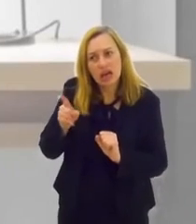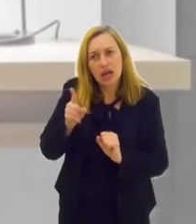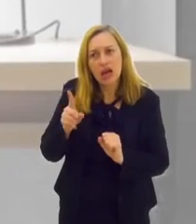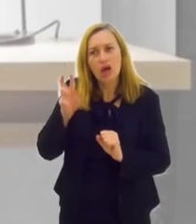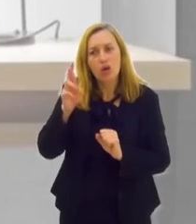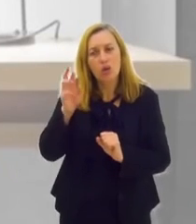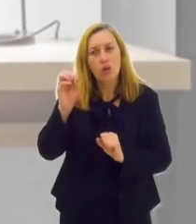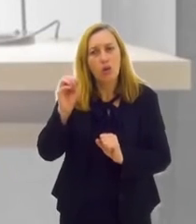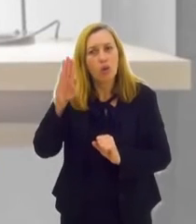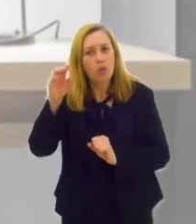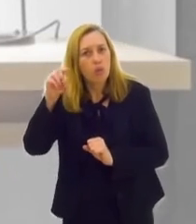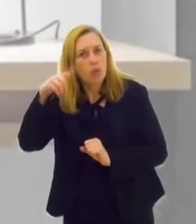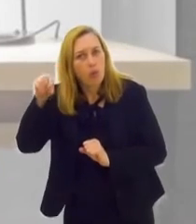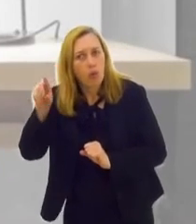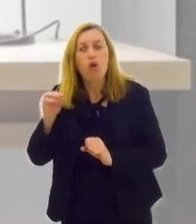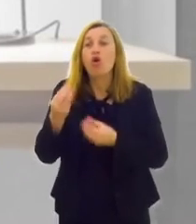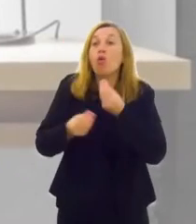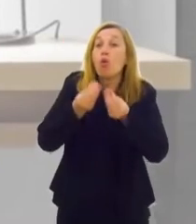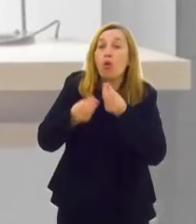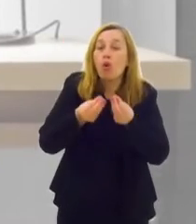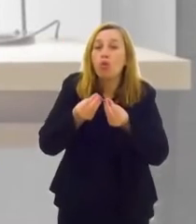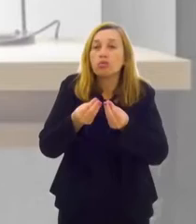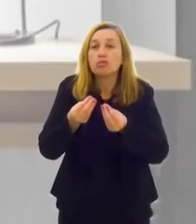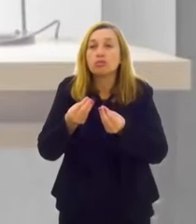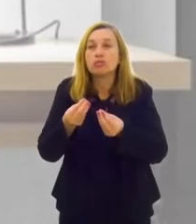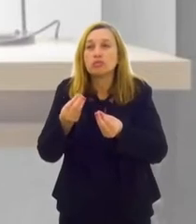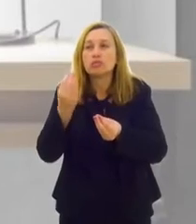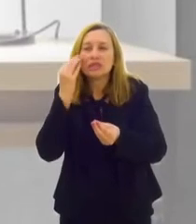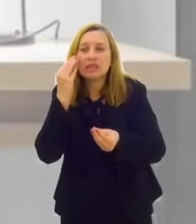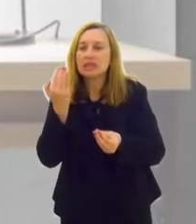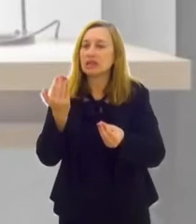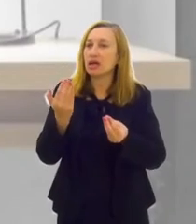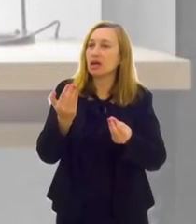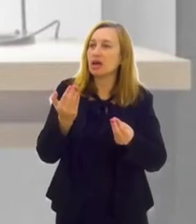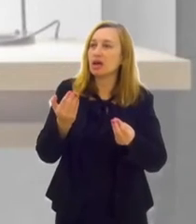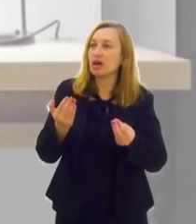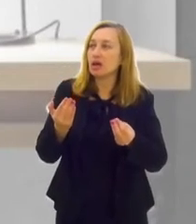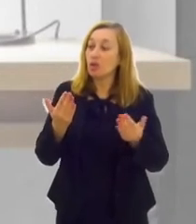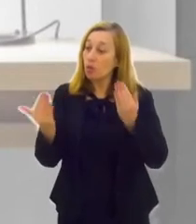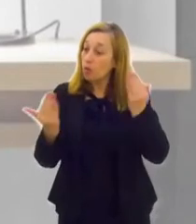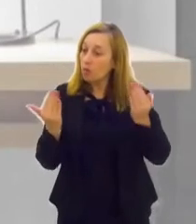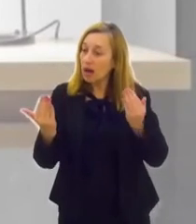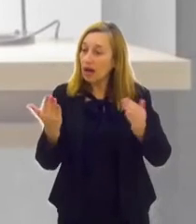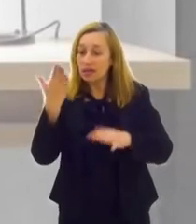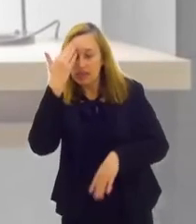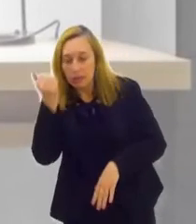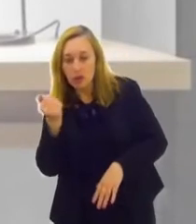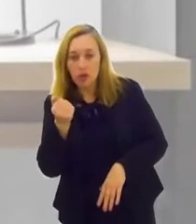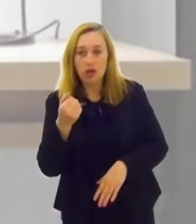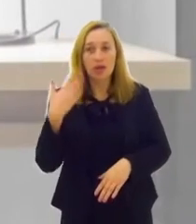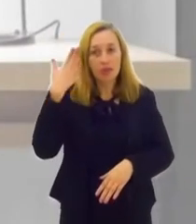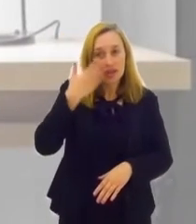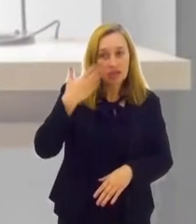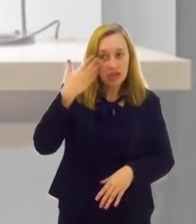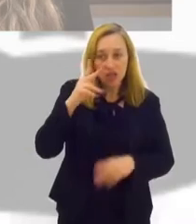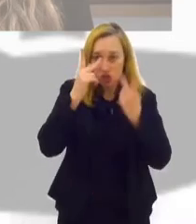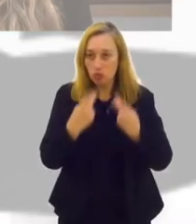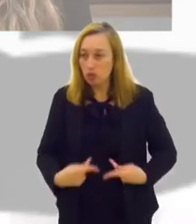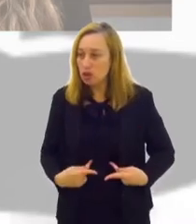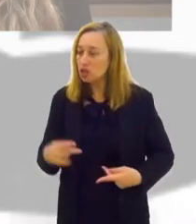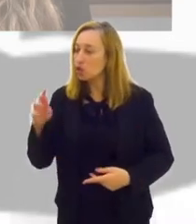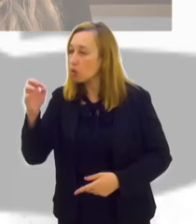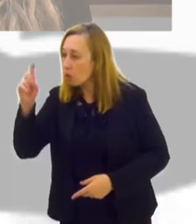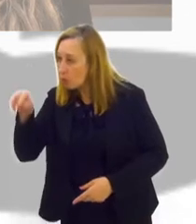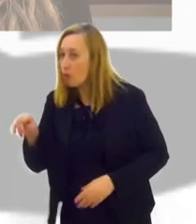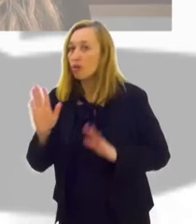que aquilo é um robô? Como que nós discernimos uma mensagem de um robô?